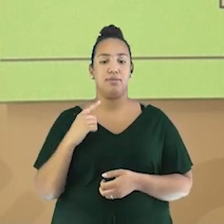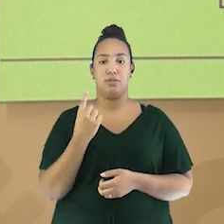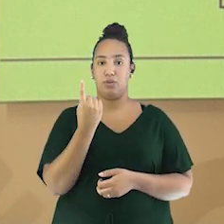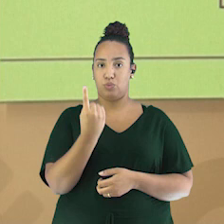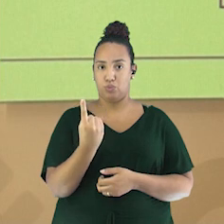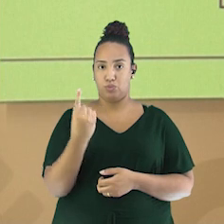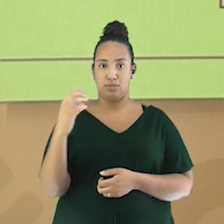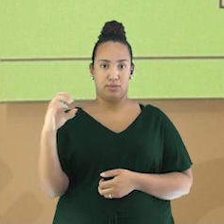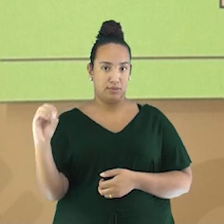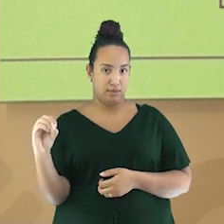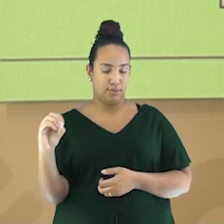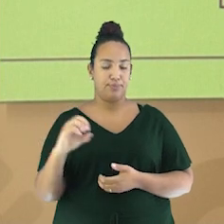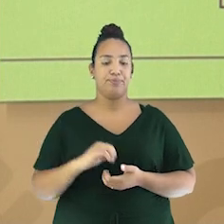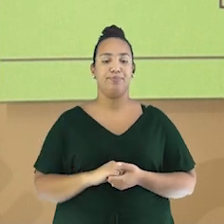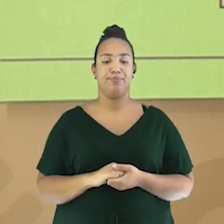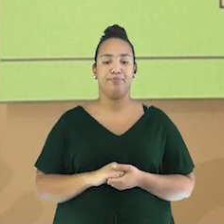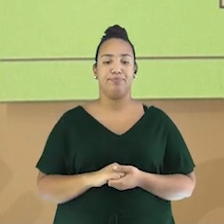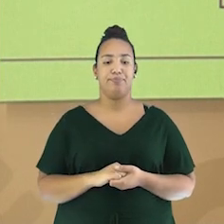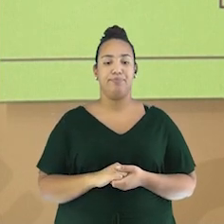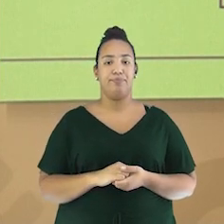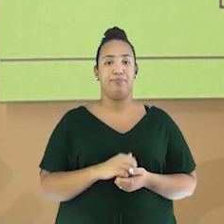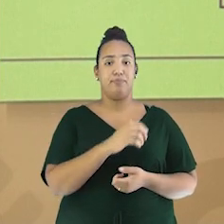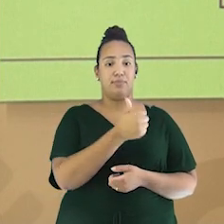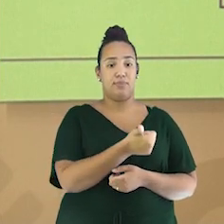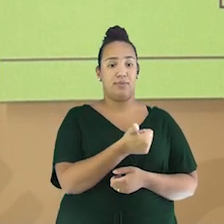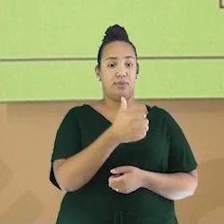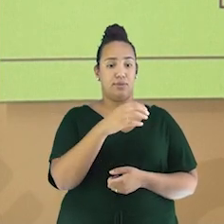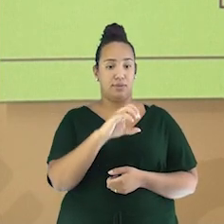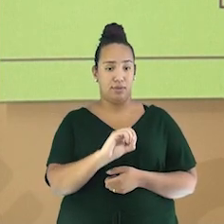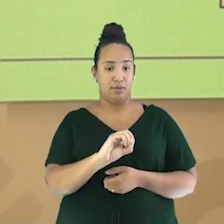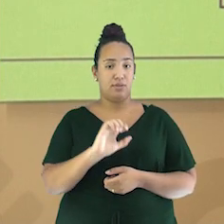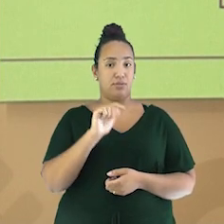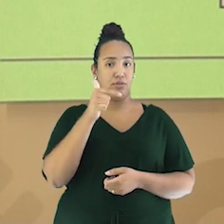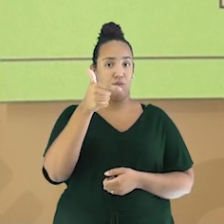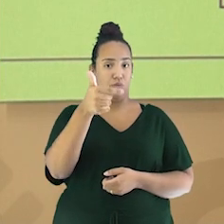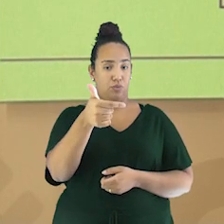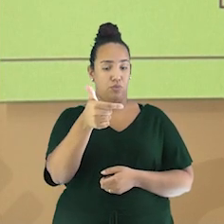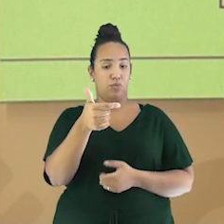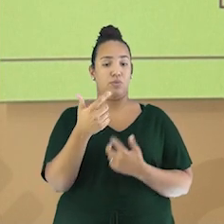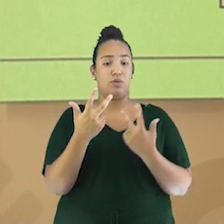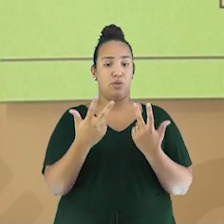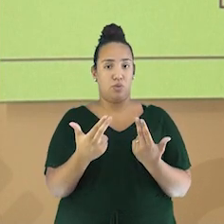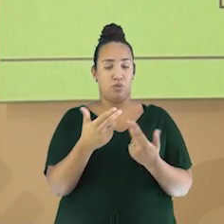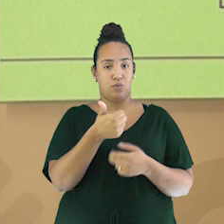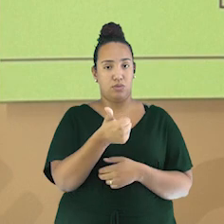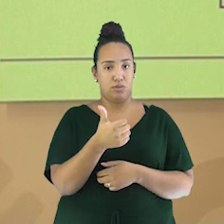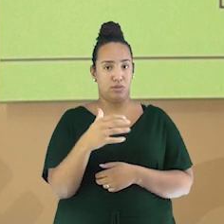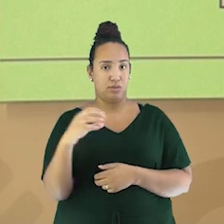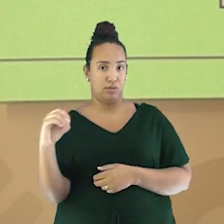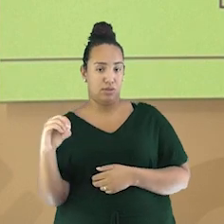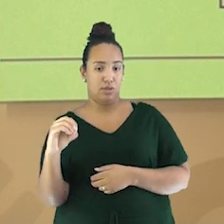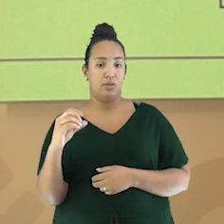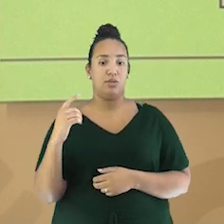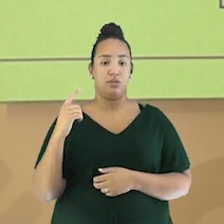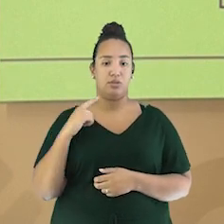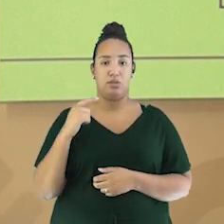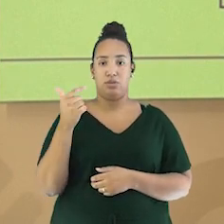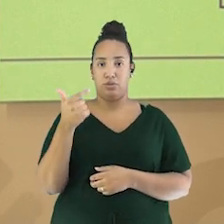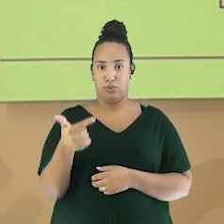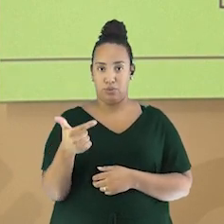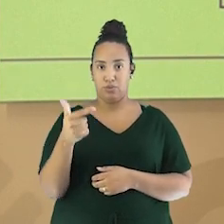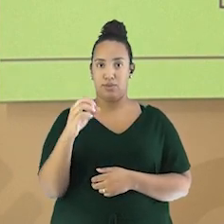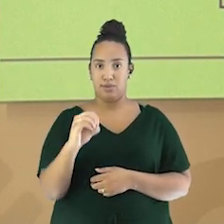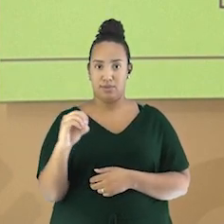zero. 10 elevado ao quadrado vai ser 100. Vai possuir 2